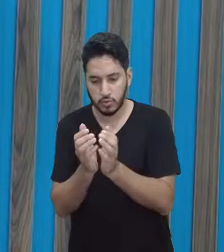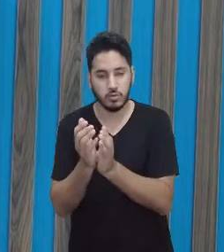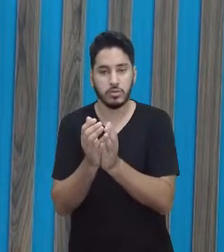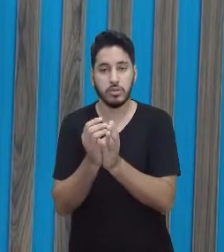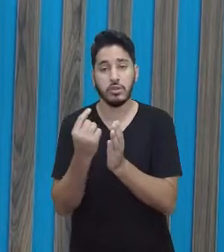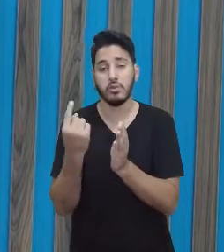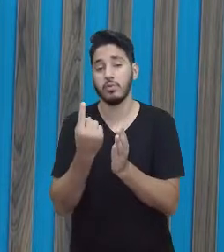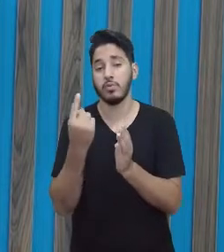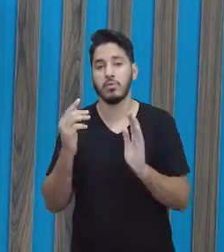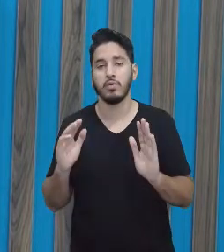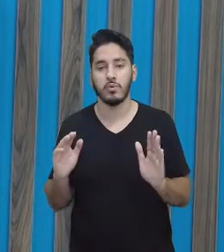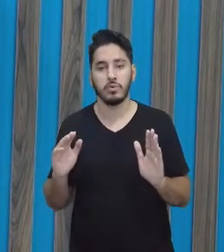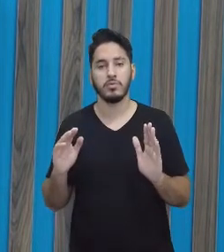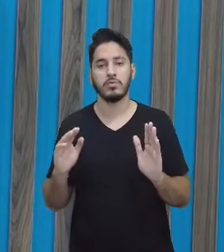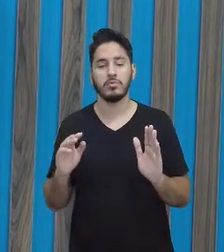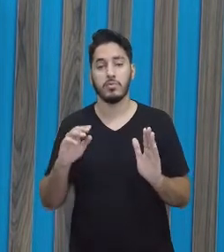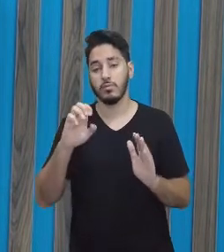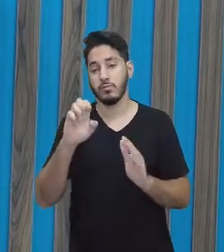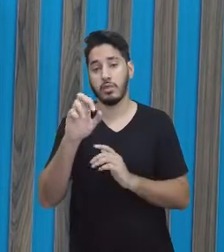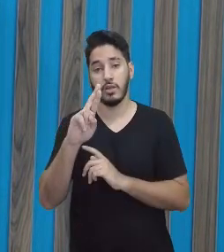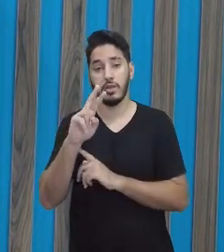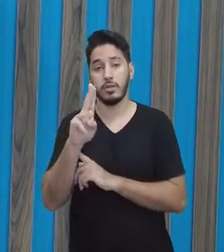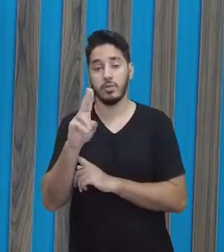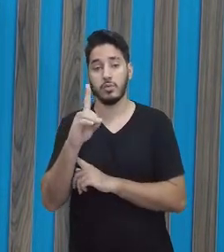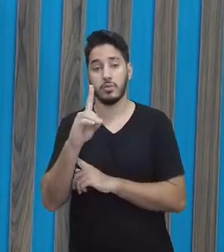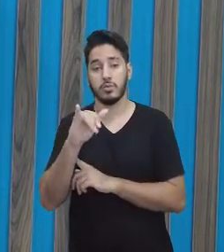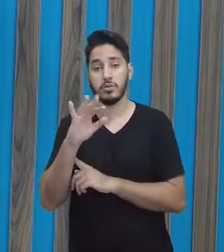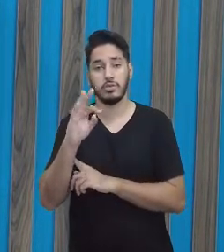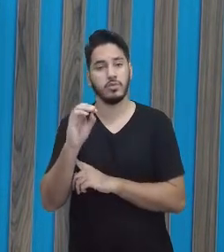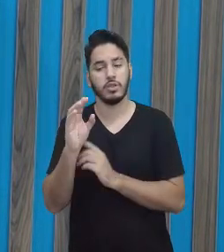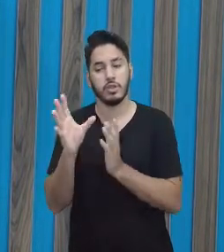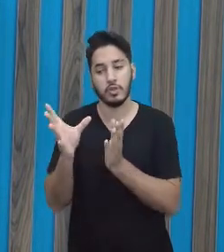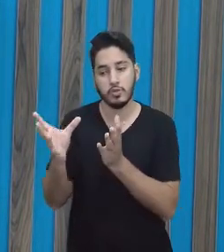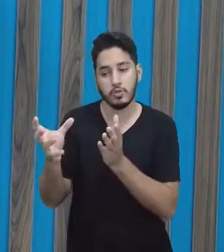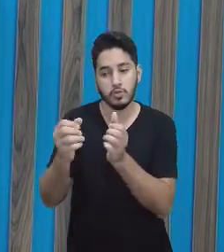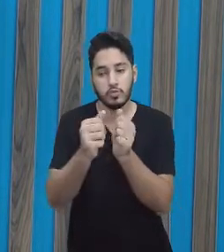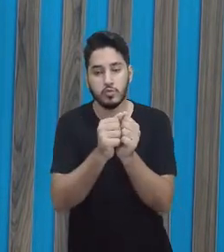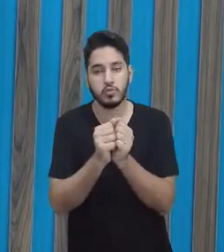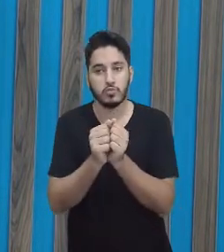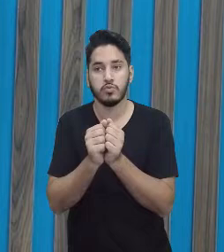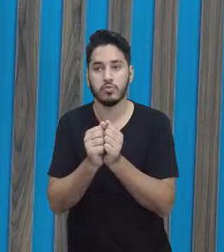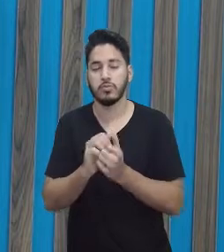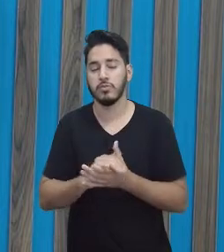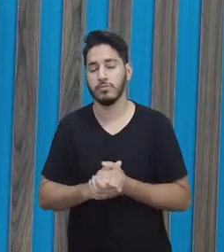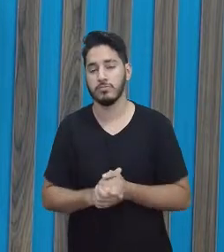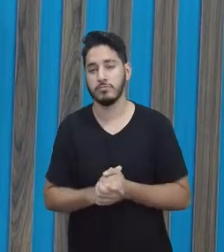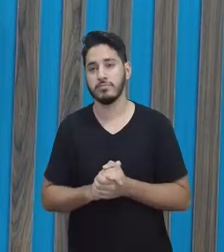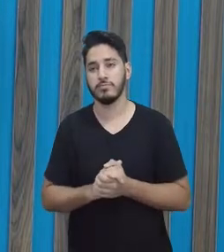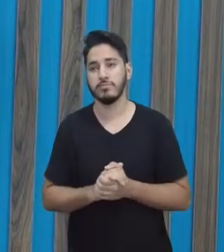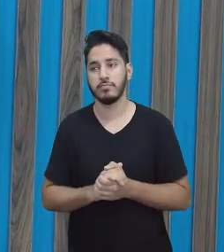uma só. Né? O erudito faz isso, ele junta coisas. Né? Então,